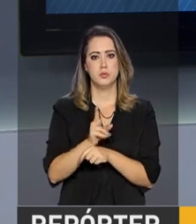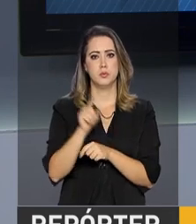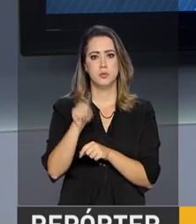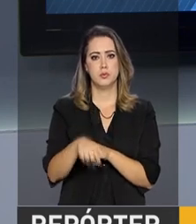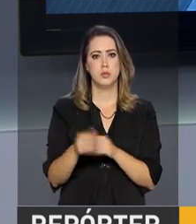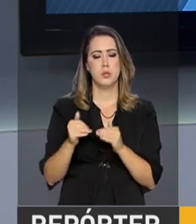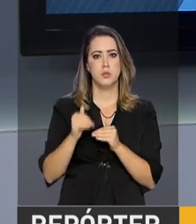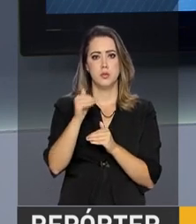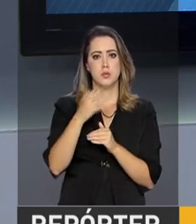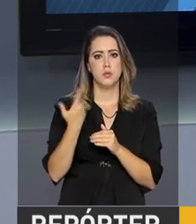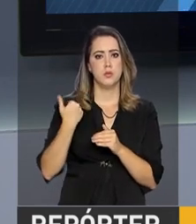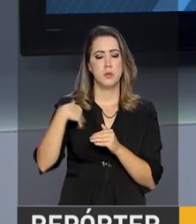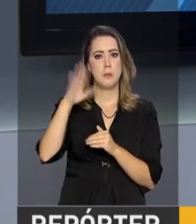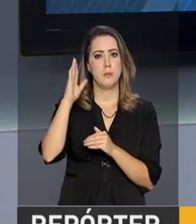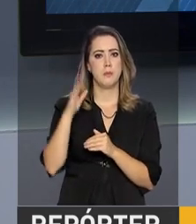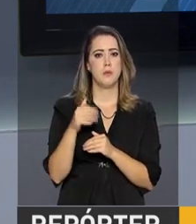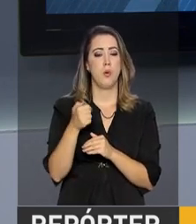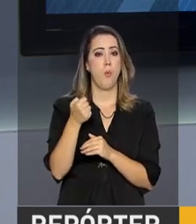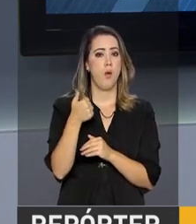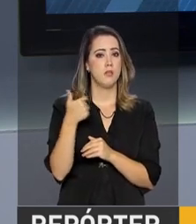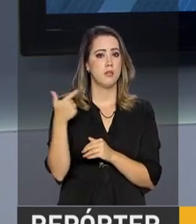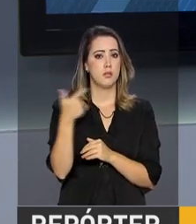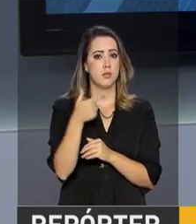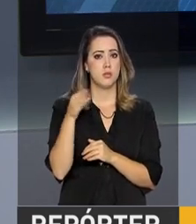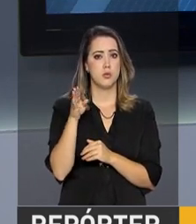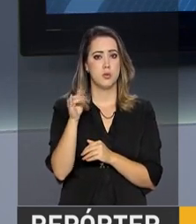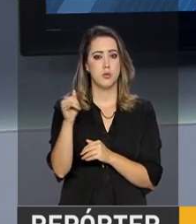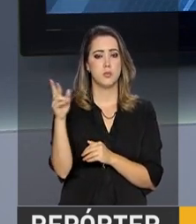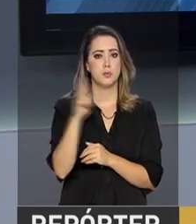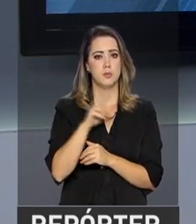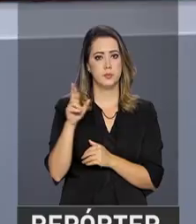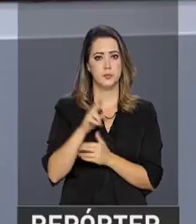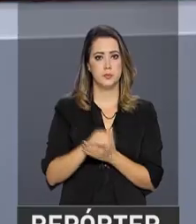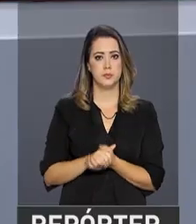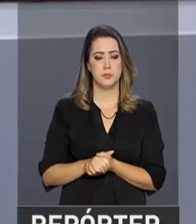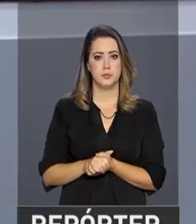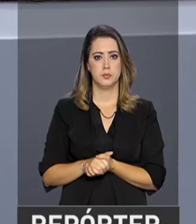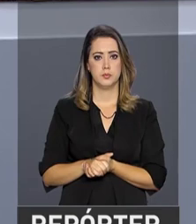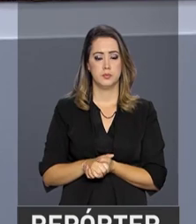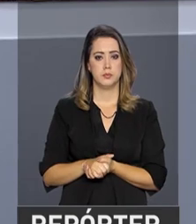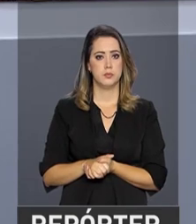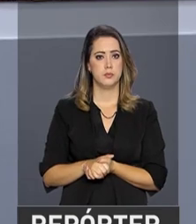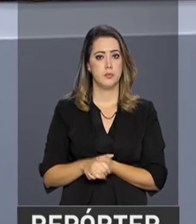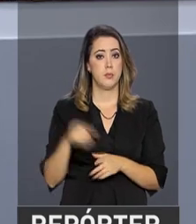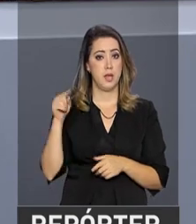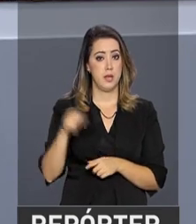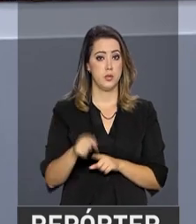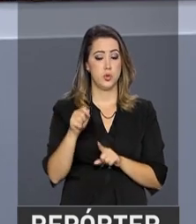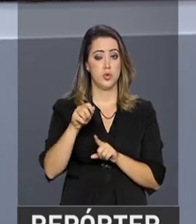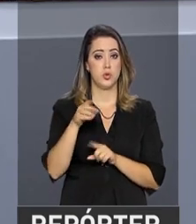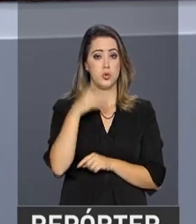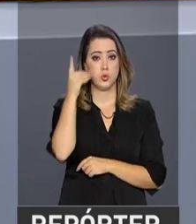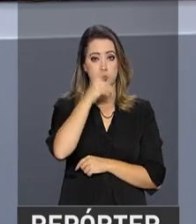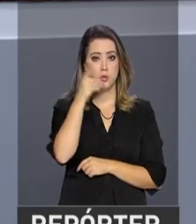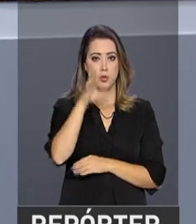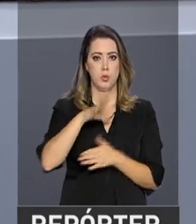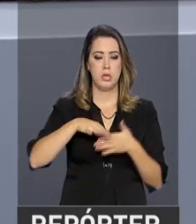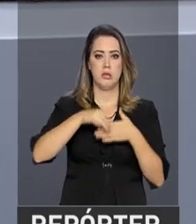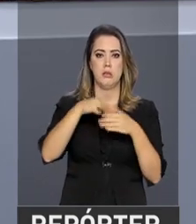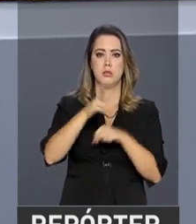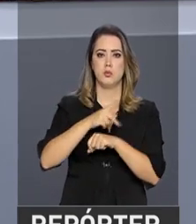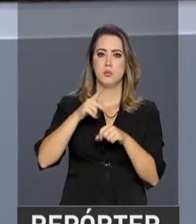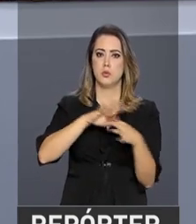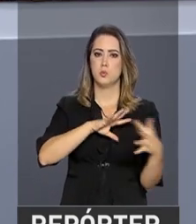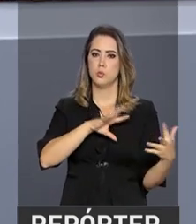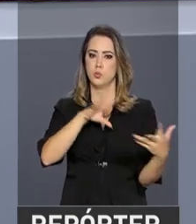saúde para os estados fique em quase 2 bilhões de reais a partir deste domingo líderes de países de todo